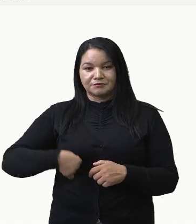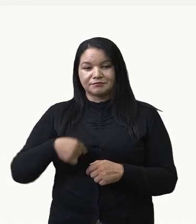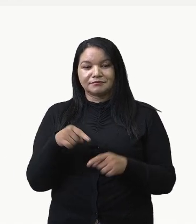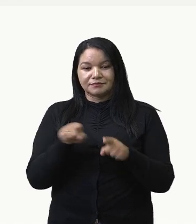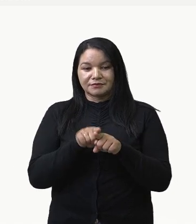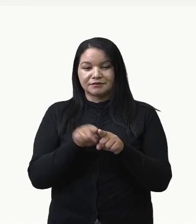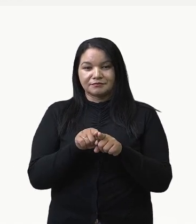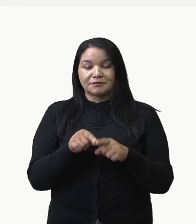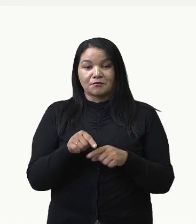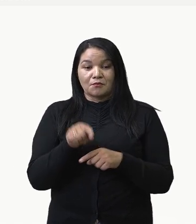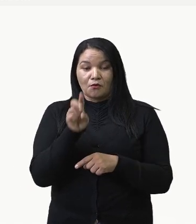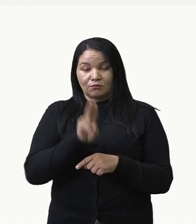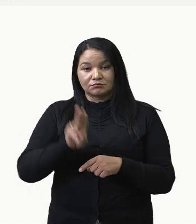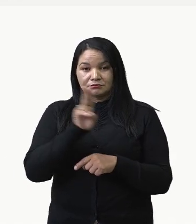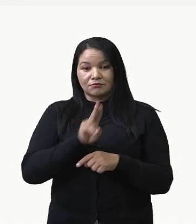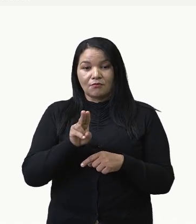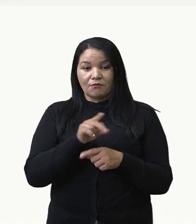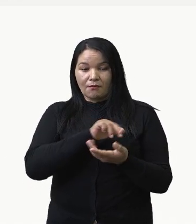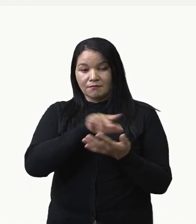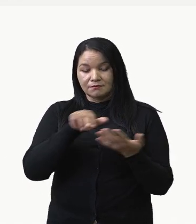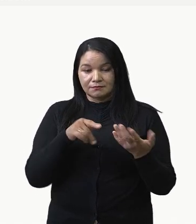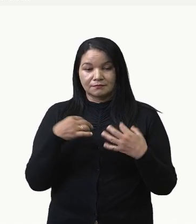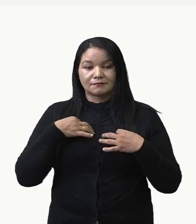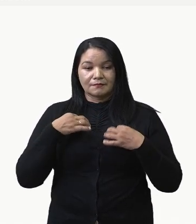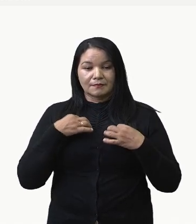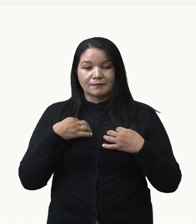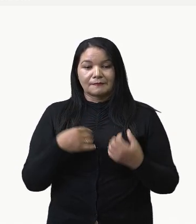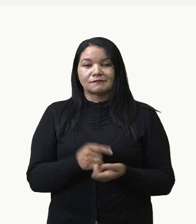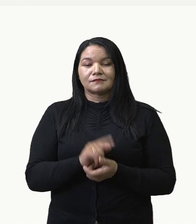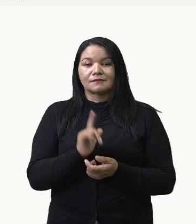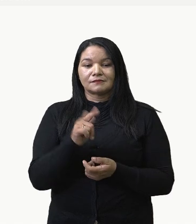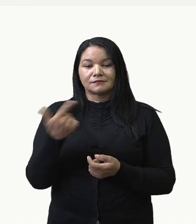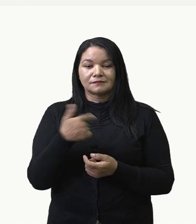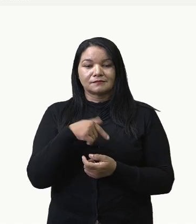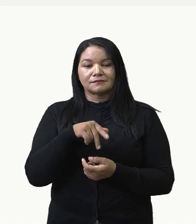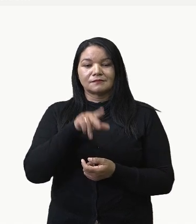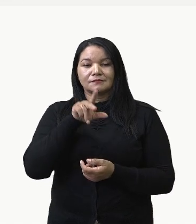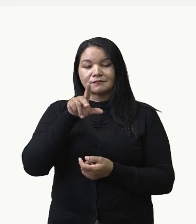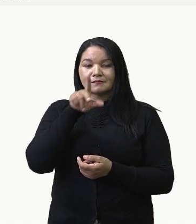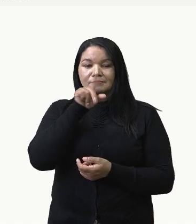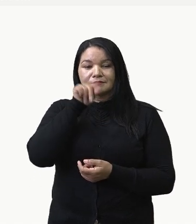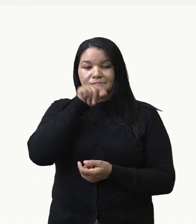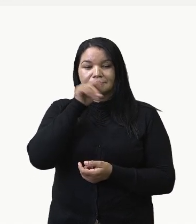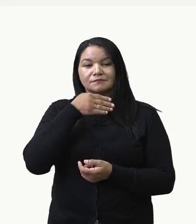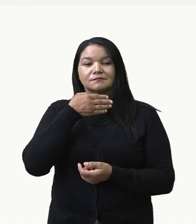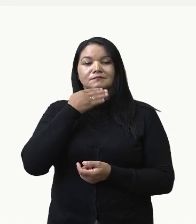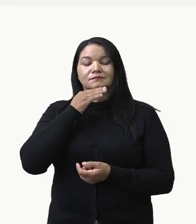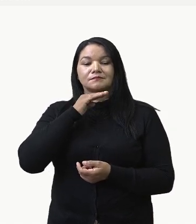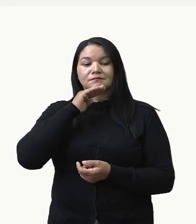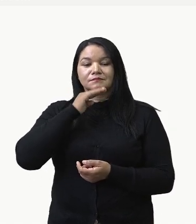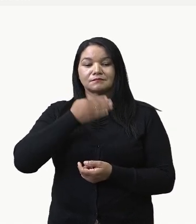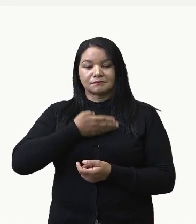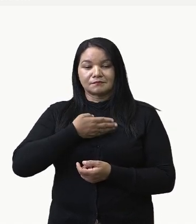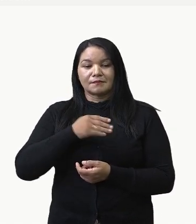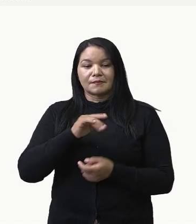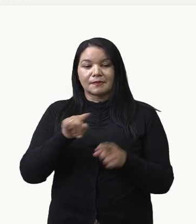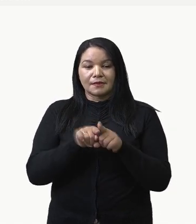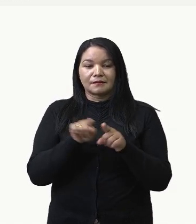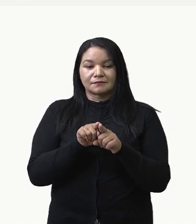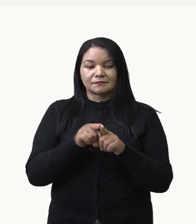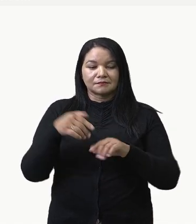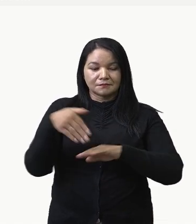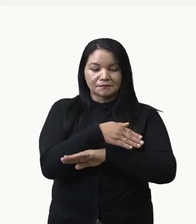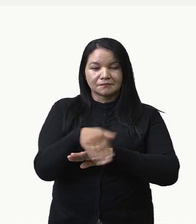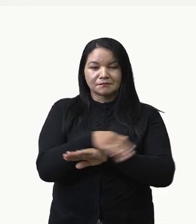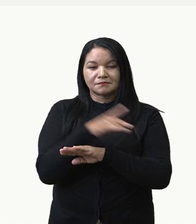seda chinesa Paloma comum é o pombo que tá aí nas ruas nas nas Torres das igrejas em